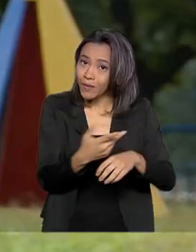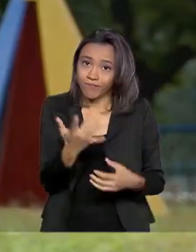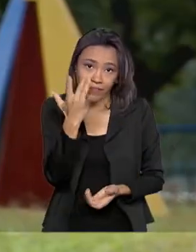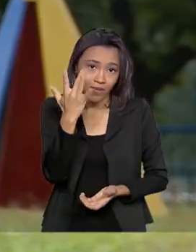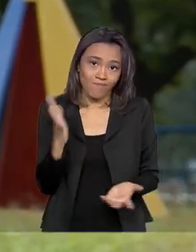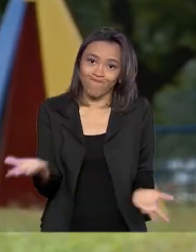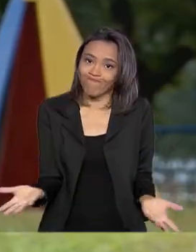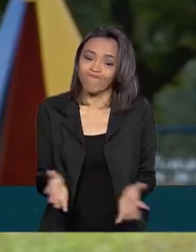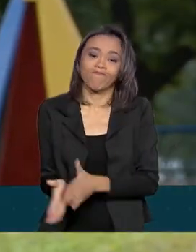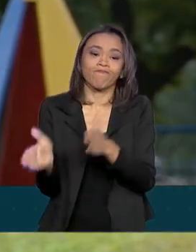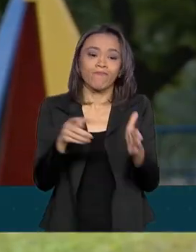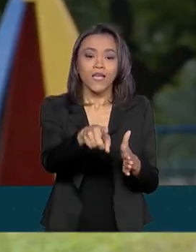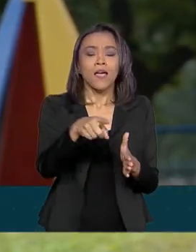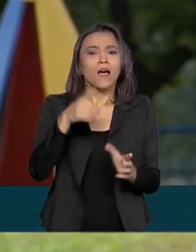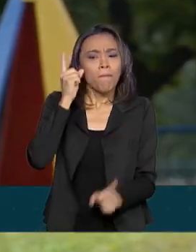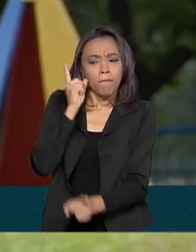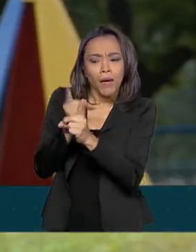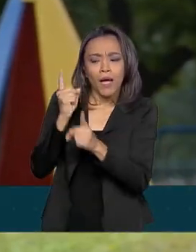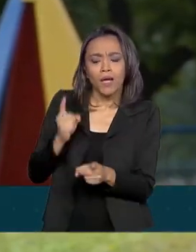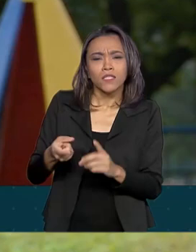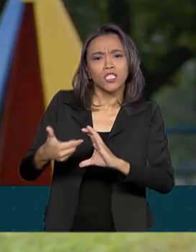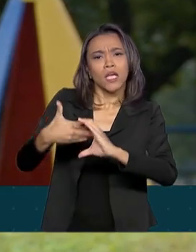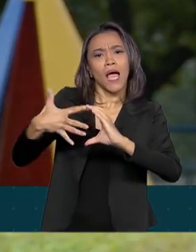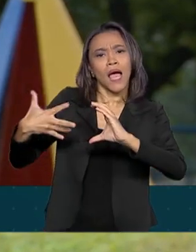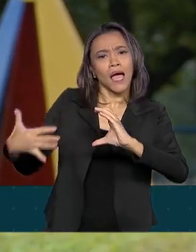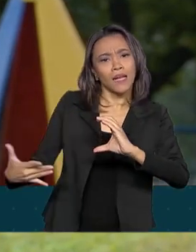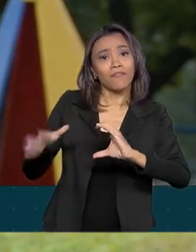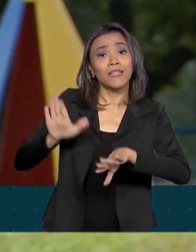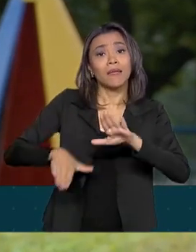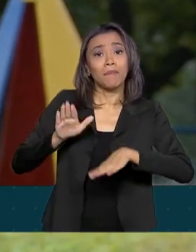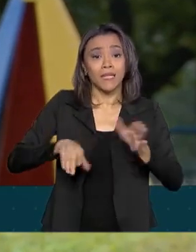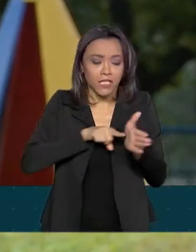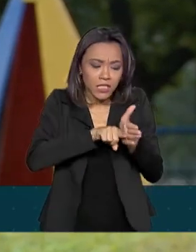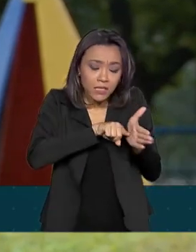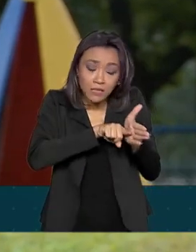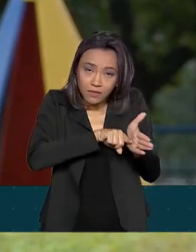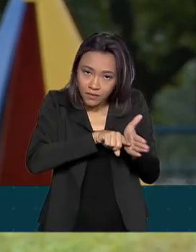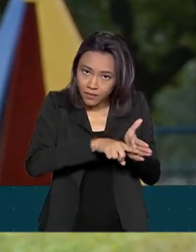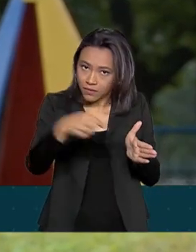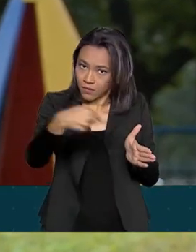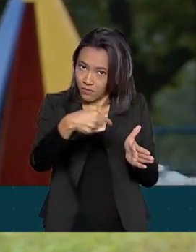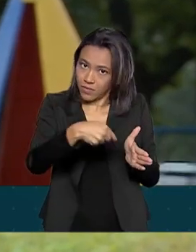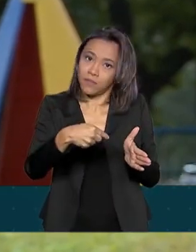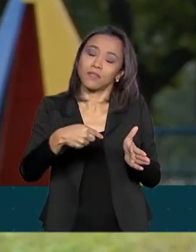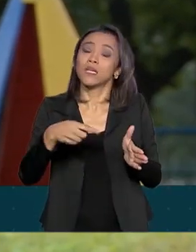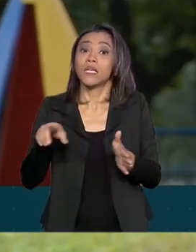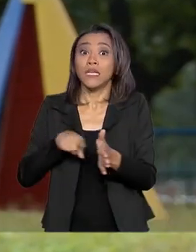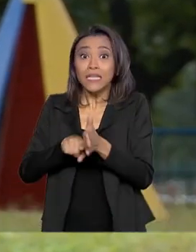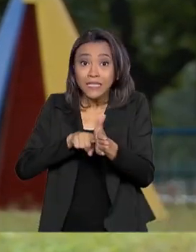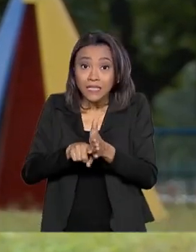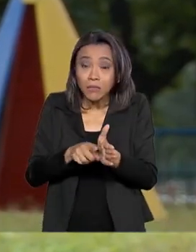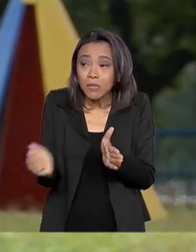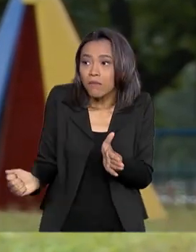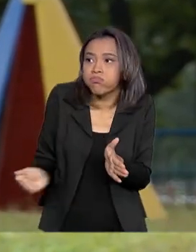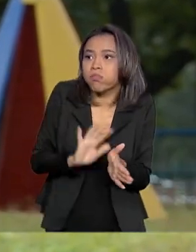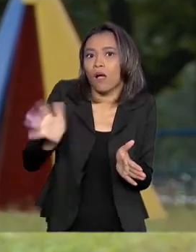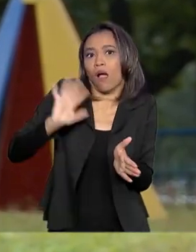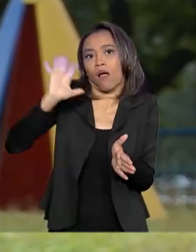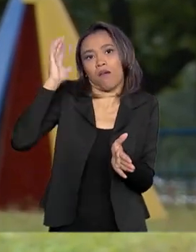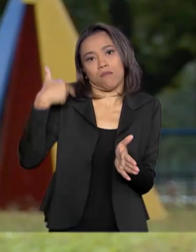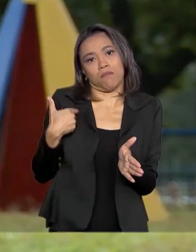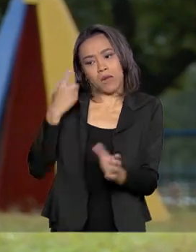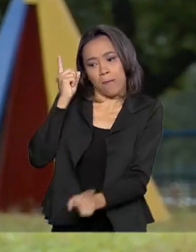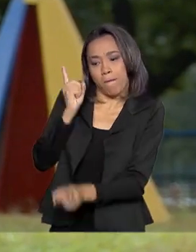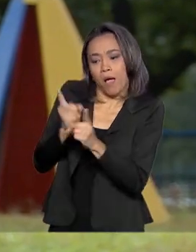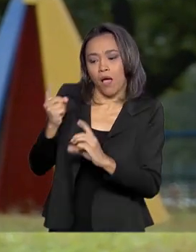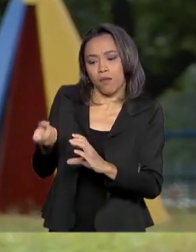Muitas vezes o diagnóstico de várias doenças raras vão depender de exames que são bastante específicos e exames que são de alto custo. Então, para um